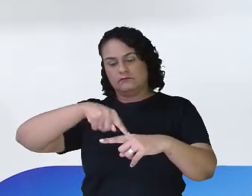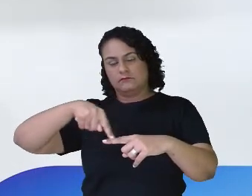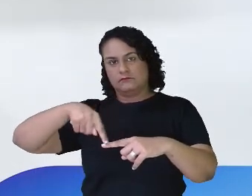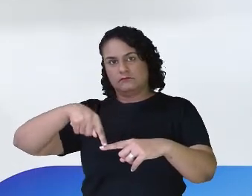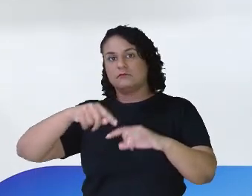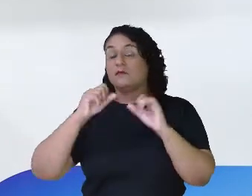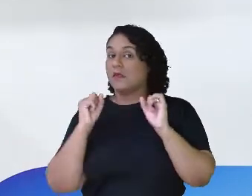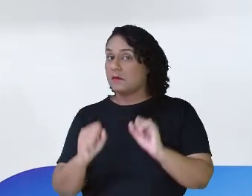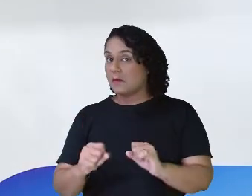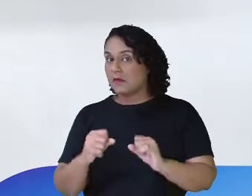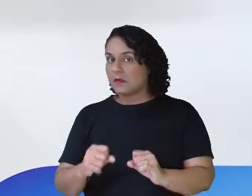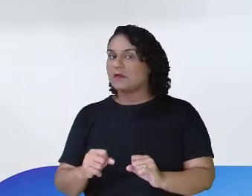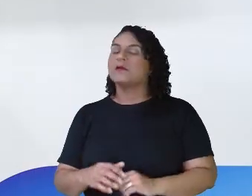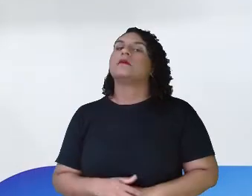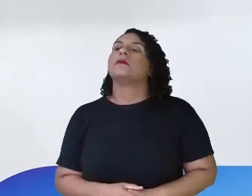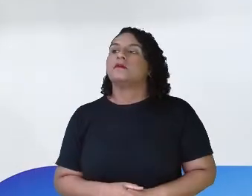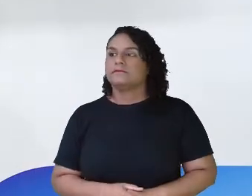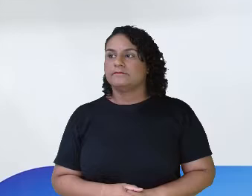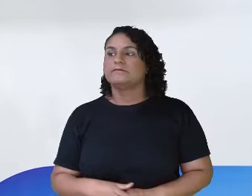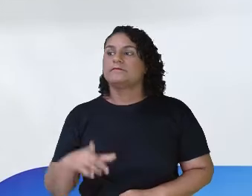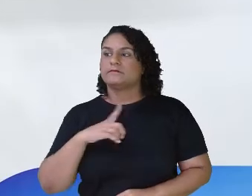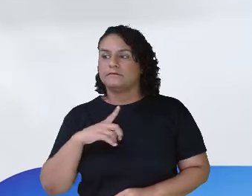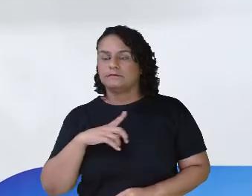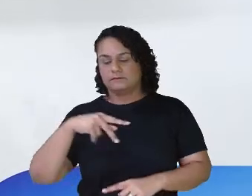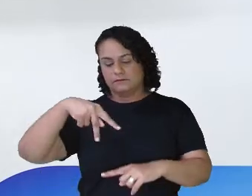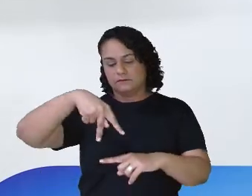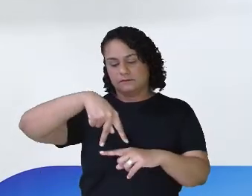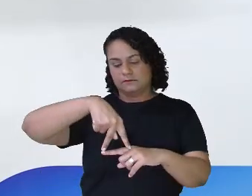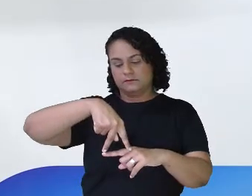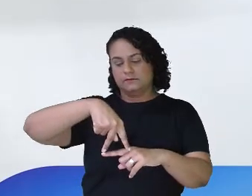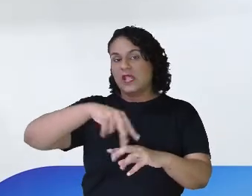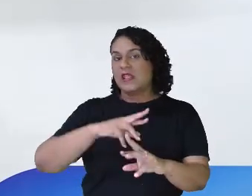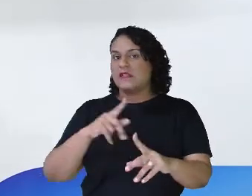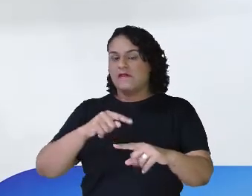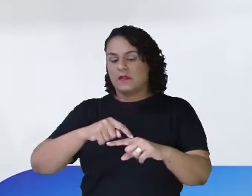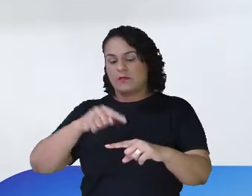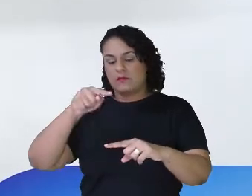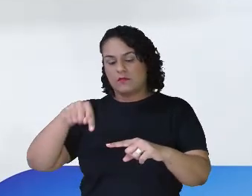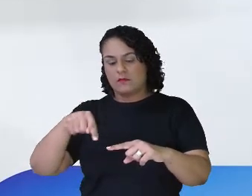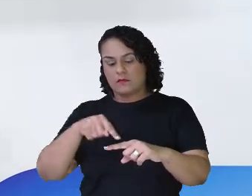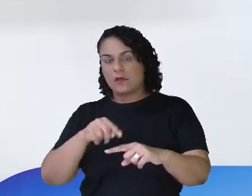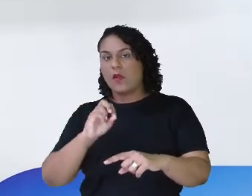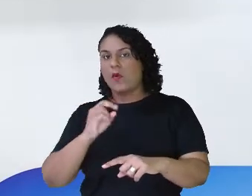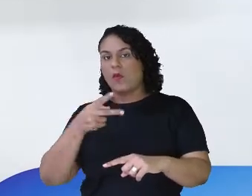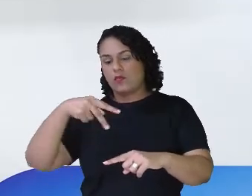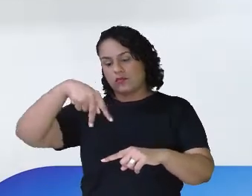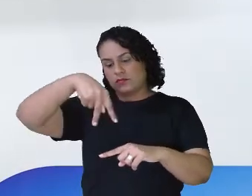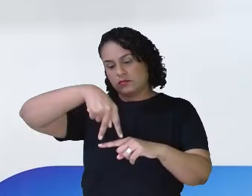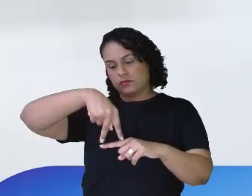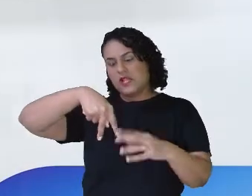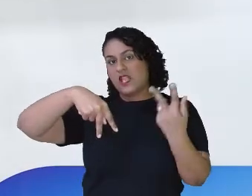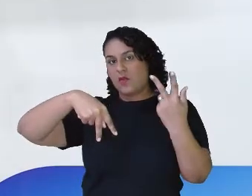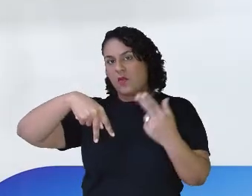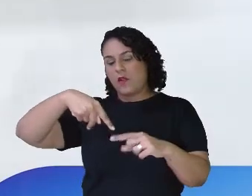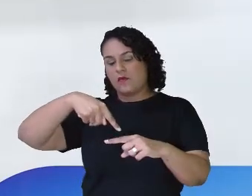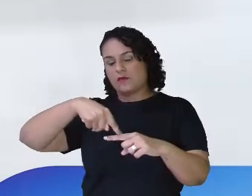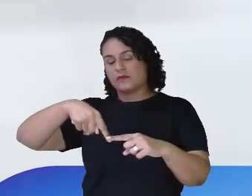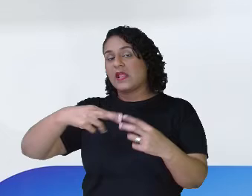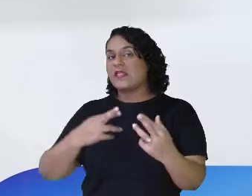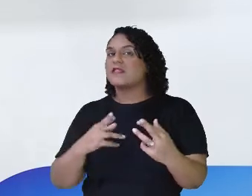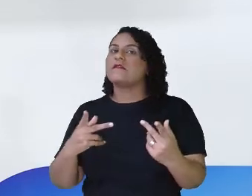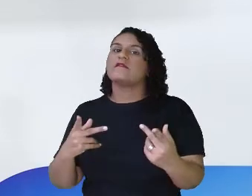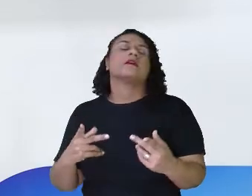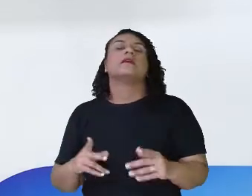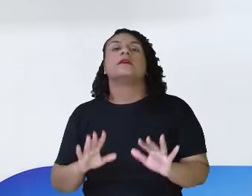possuir 3 lados diferentes ou 2 lados iguais e um diferente, beleza? Aí é outra